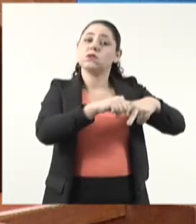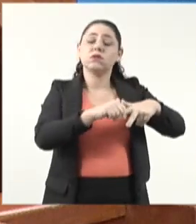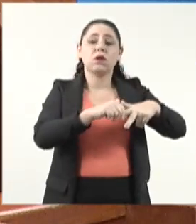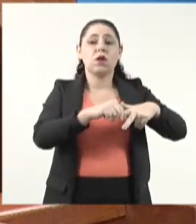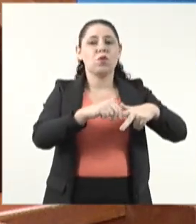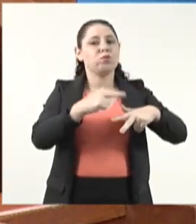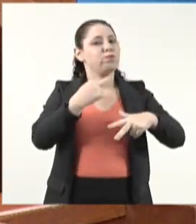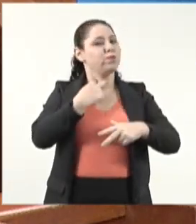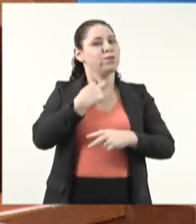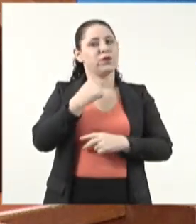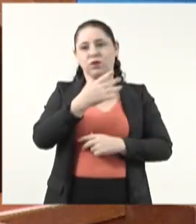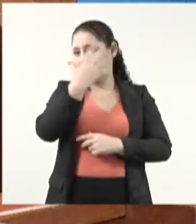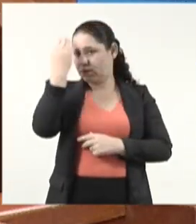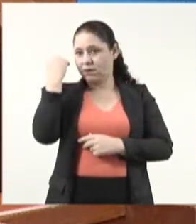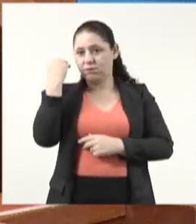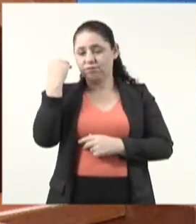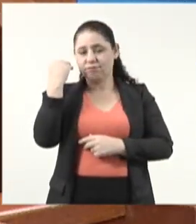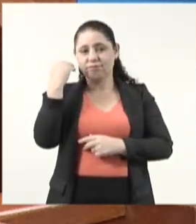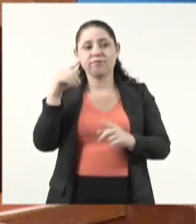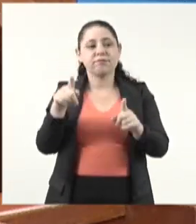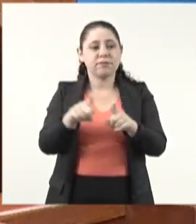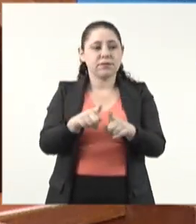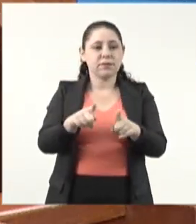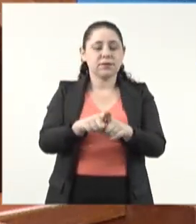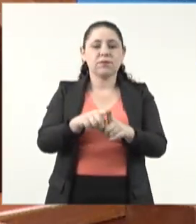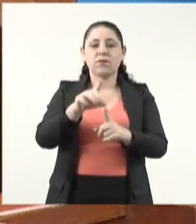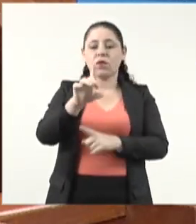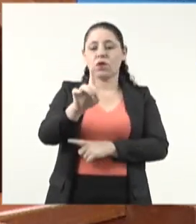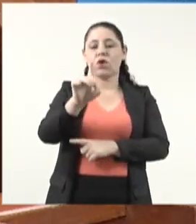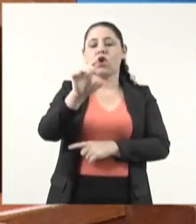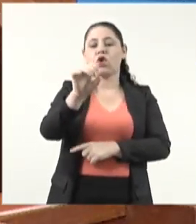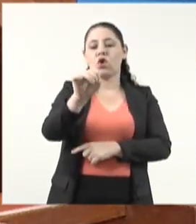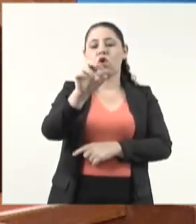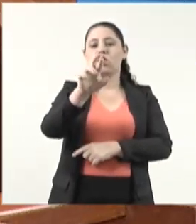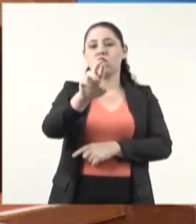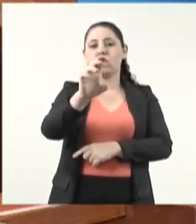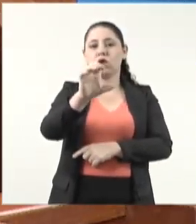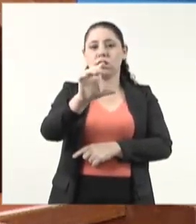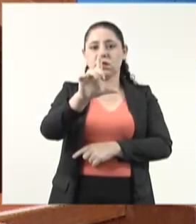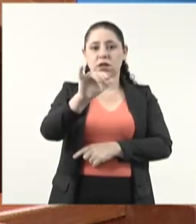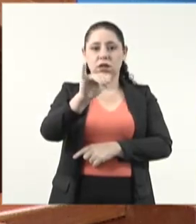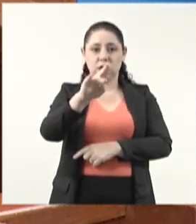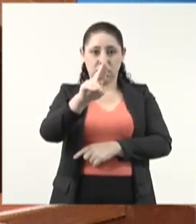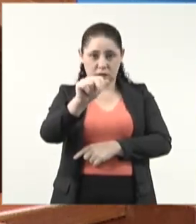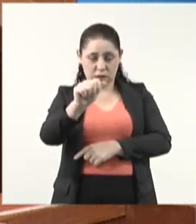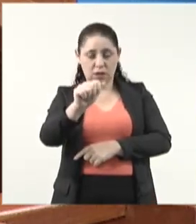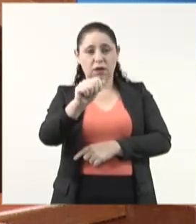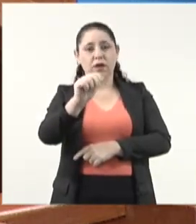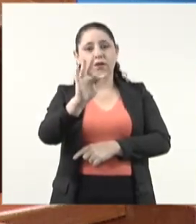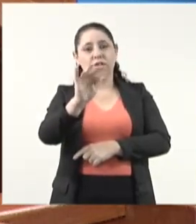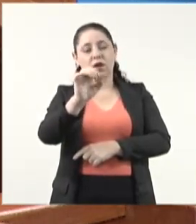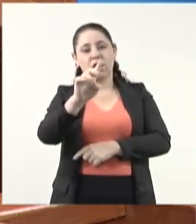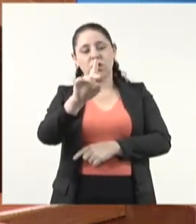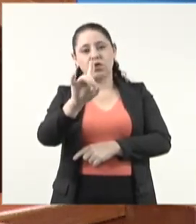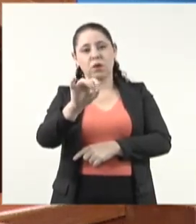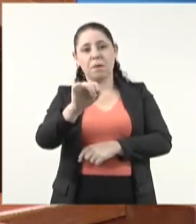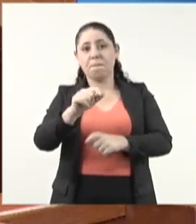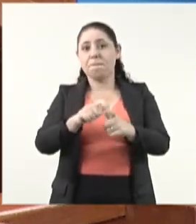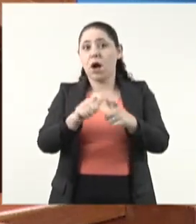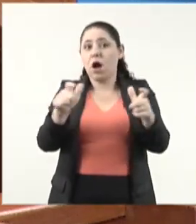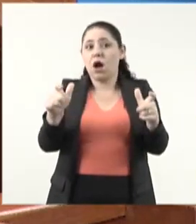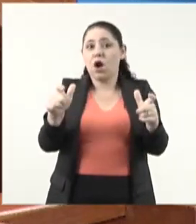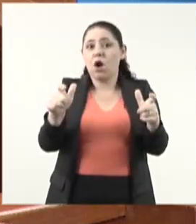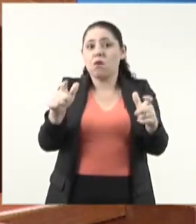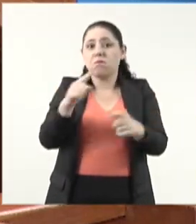podemos esquecer da nossa Dorcelina Folador, né, que sofreu a maior das violências, que foi